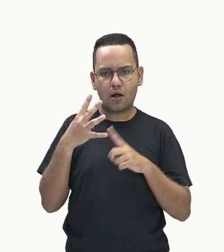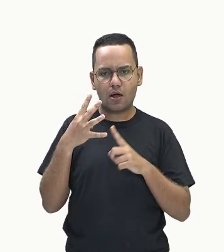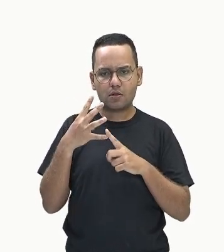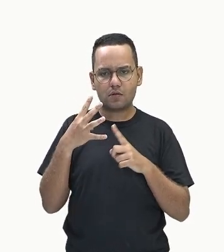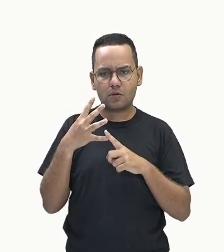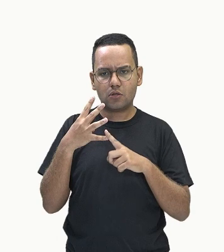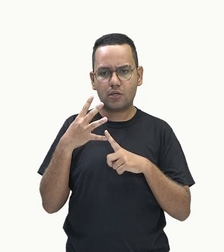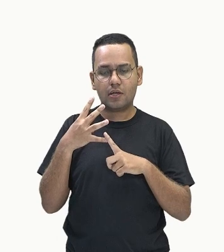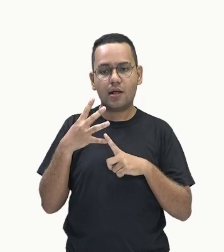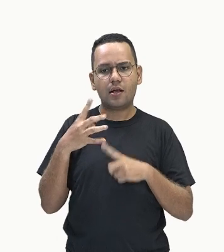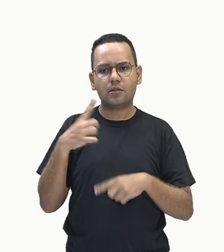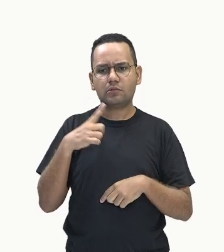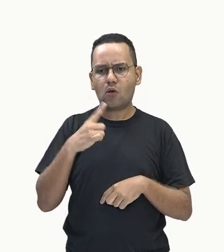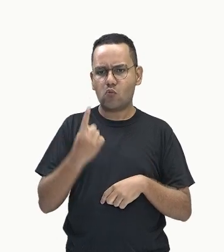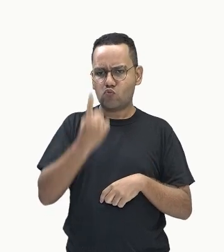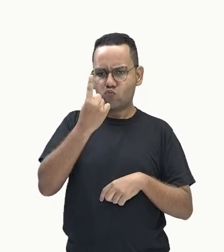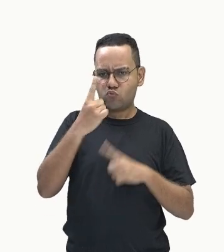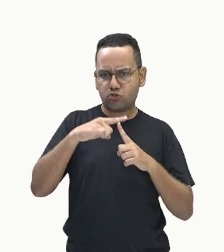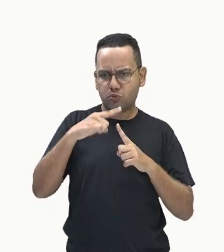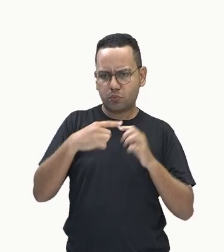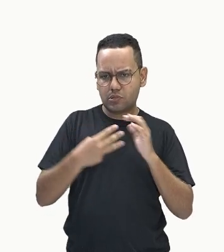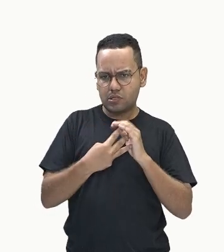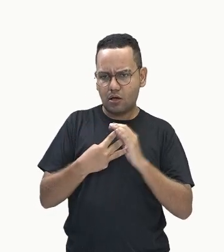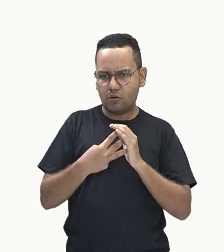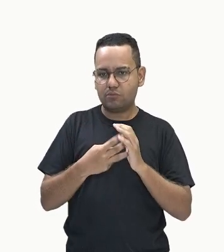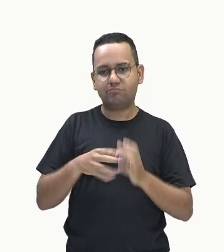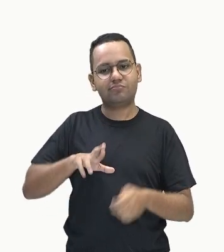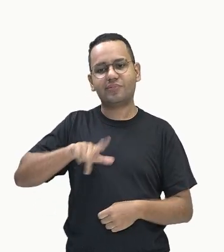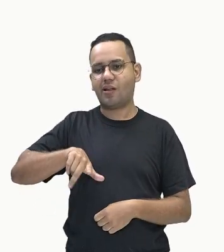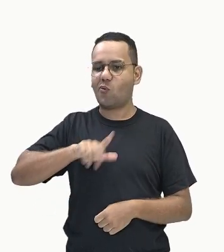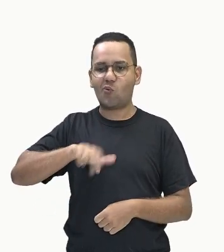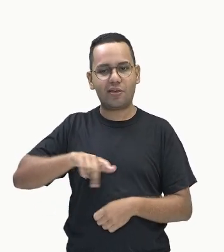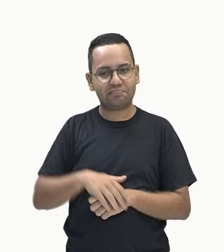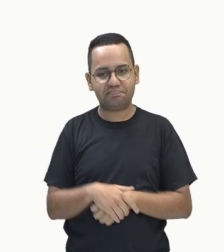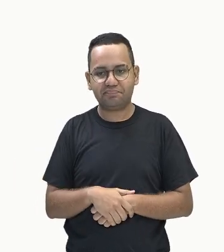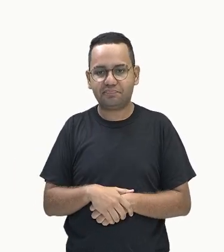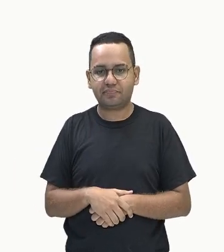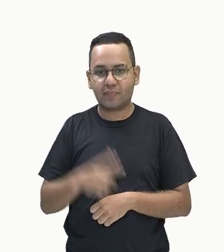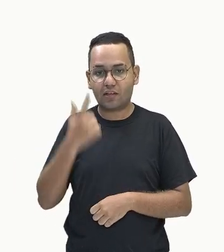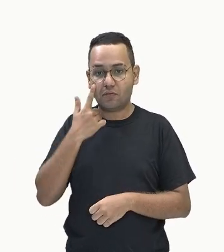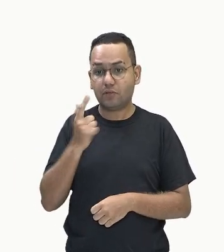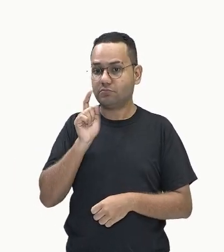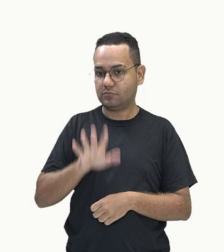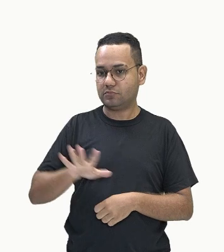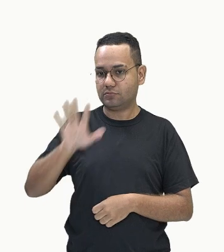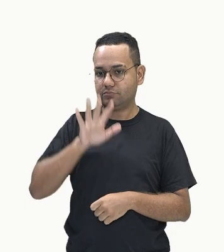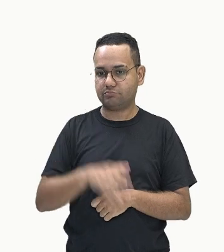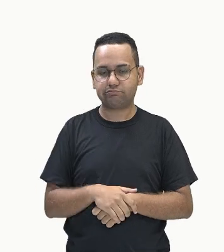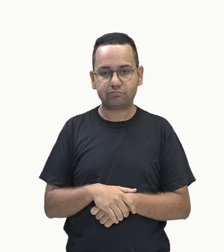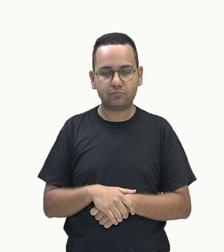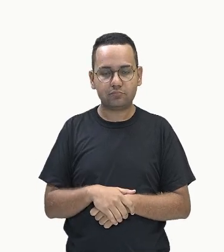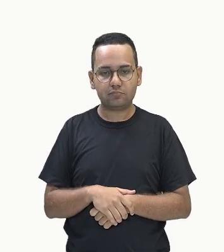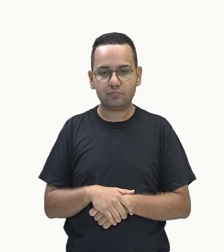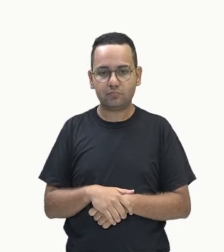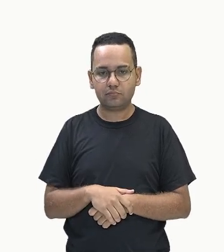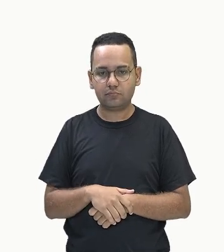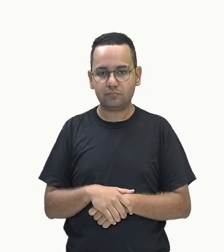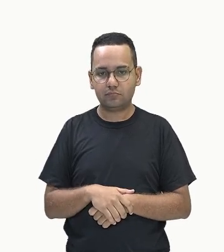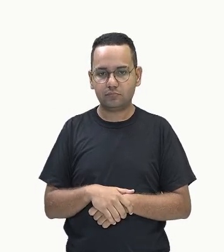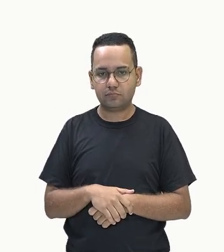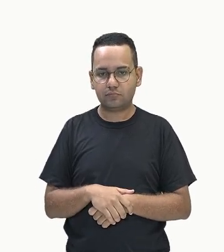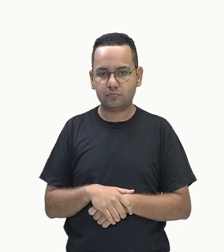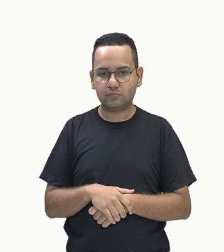apresentar apenas um tipo de célula. Note na imagem que vocês estão visualizando que tem célula